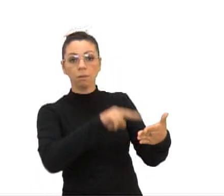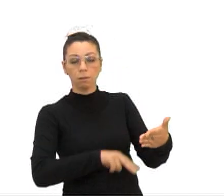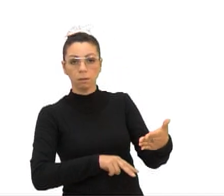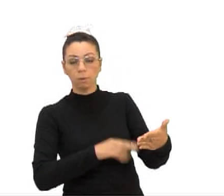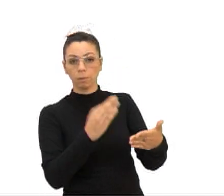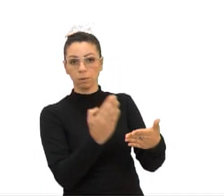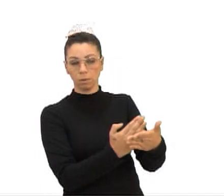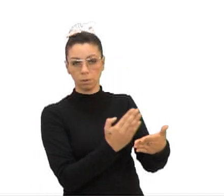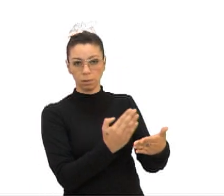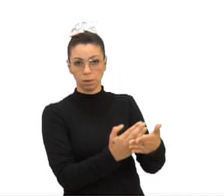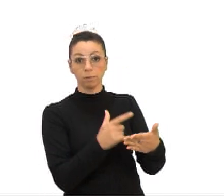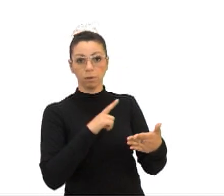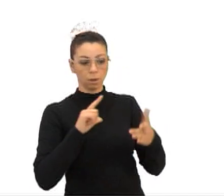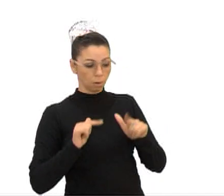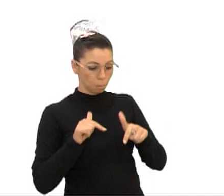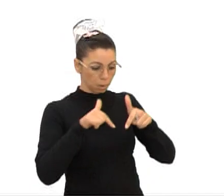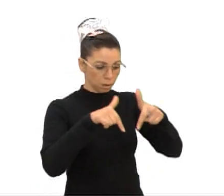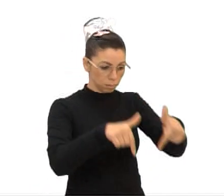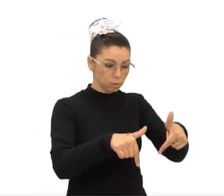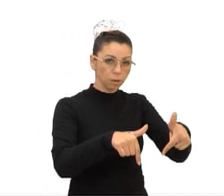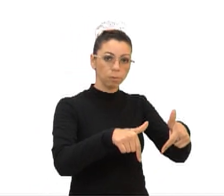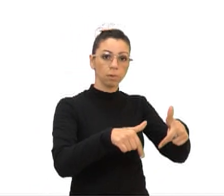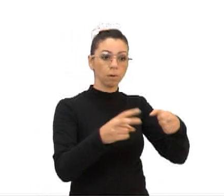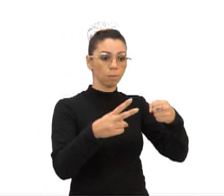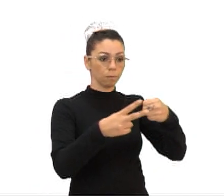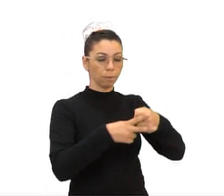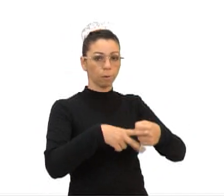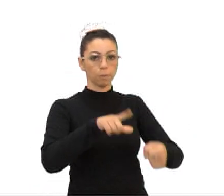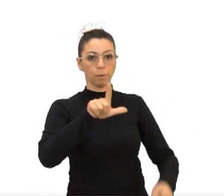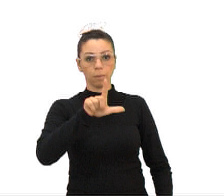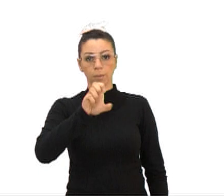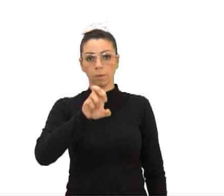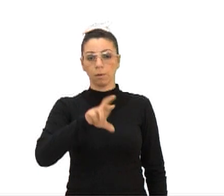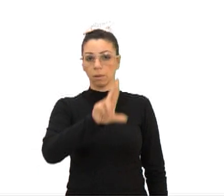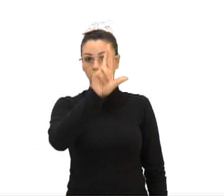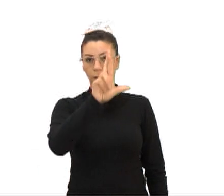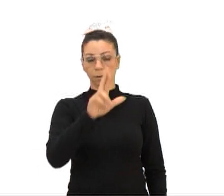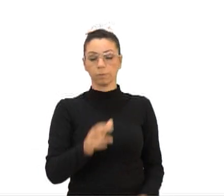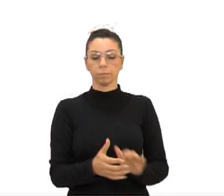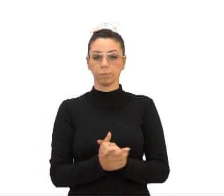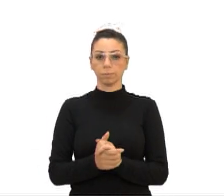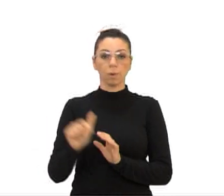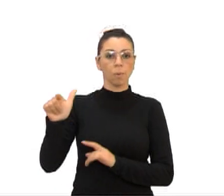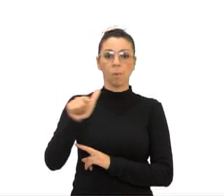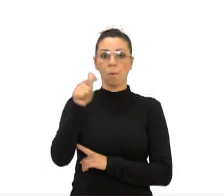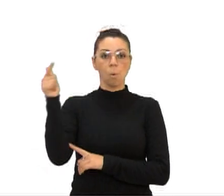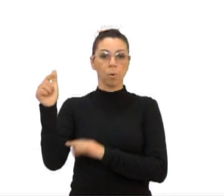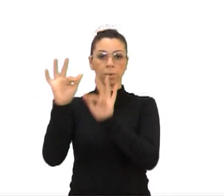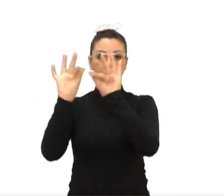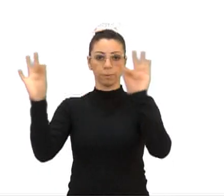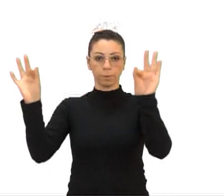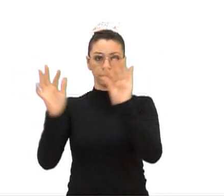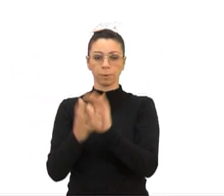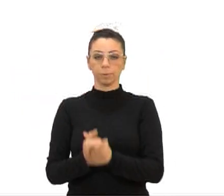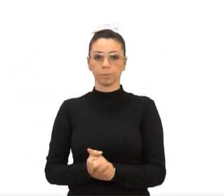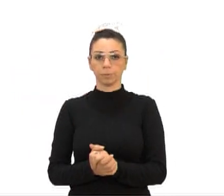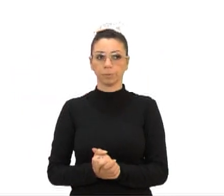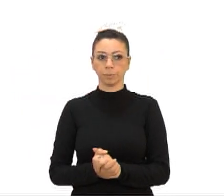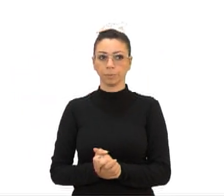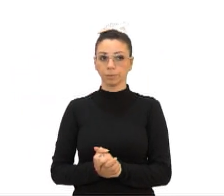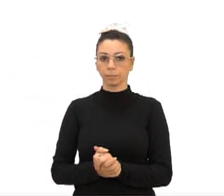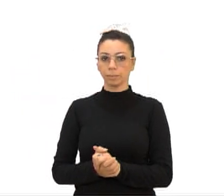ação de ler. Então, o verbo ler exprime uma ação. Depois eu tenho uma outra oração. Diz,